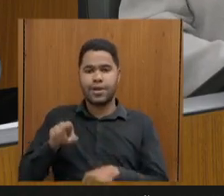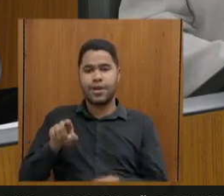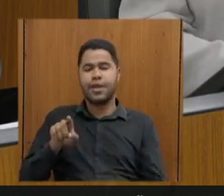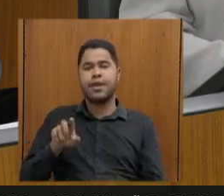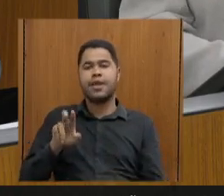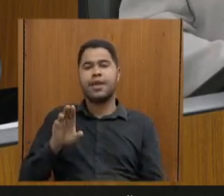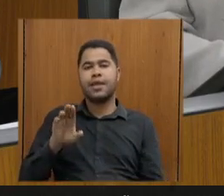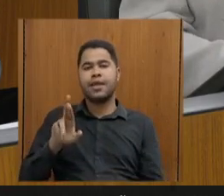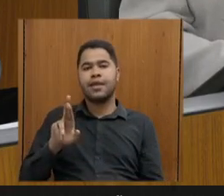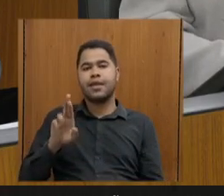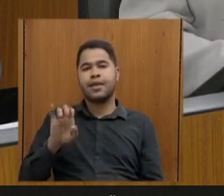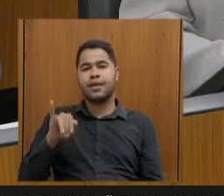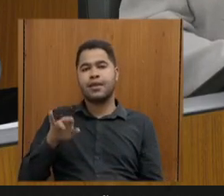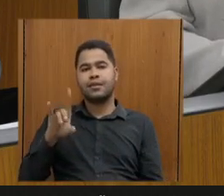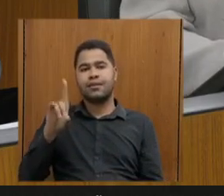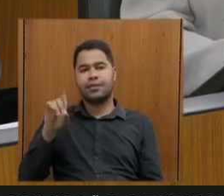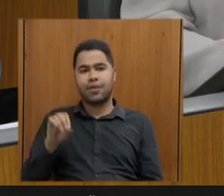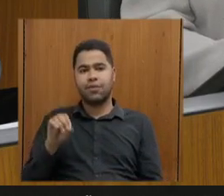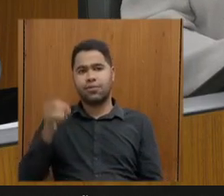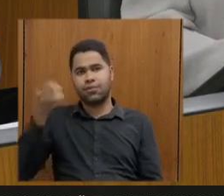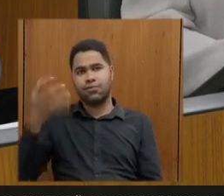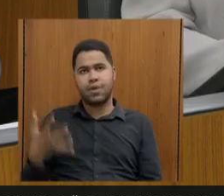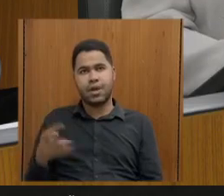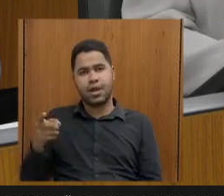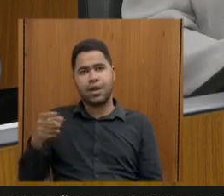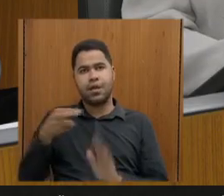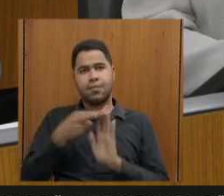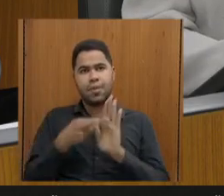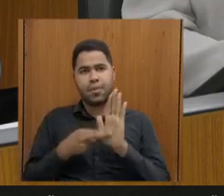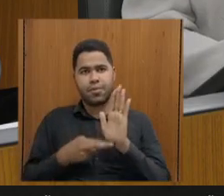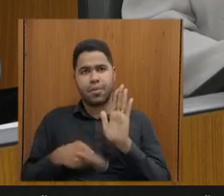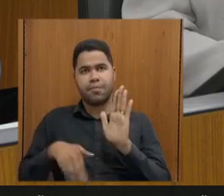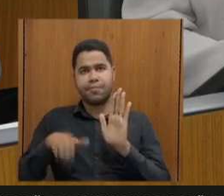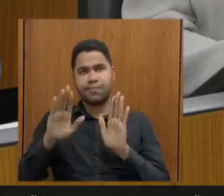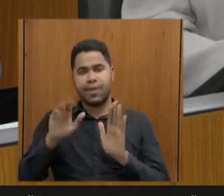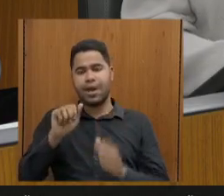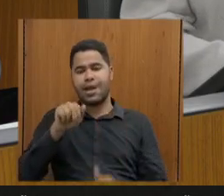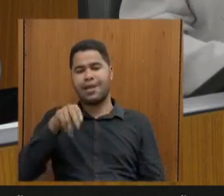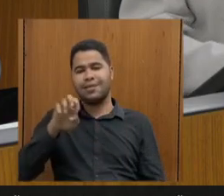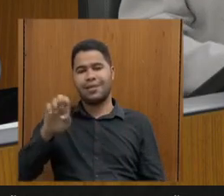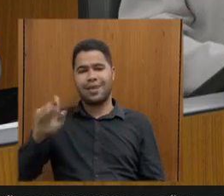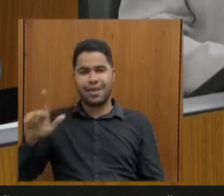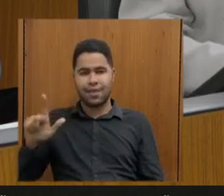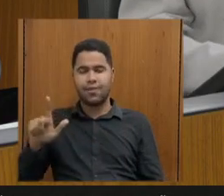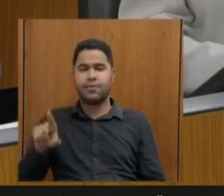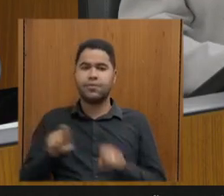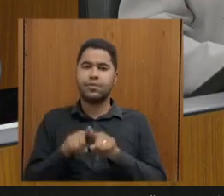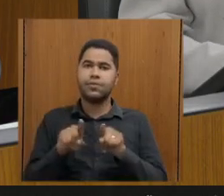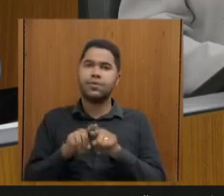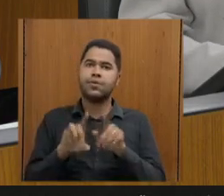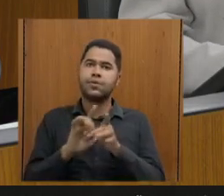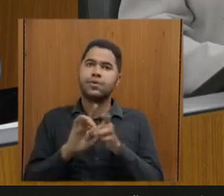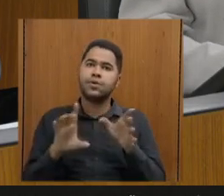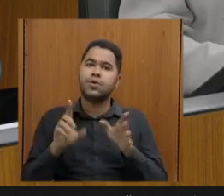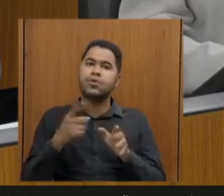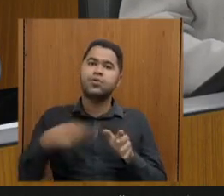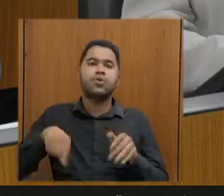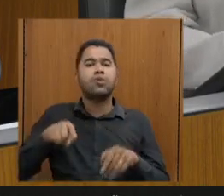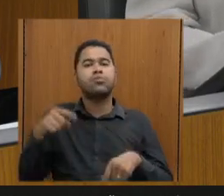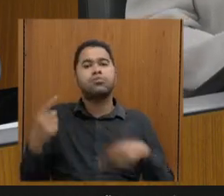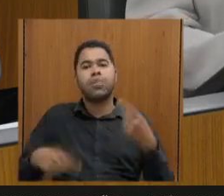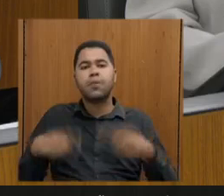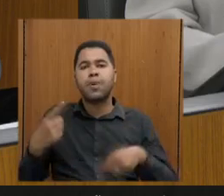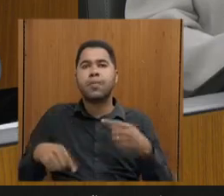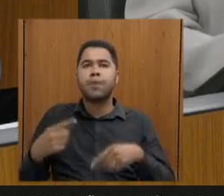regulador Federal Ele tem ele tem mais conhecimento das regras da Daniel e vamos colocar à disposição sua pra gente discutir